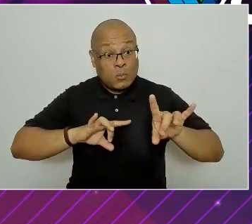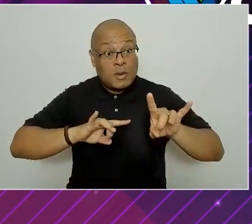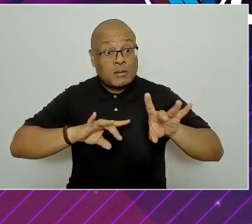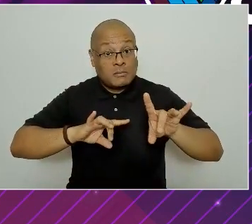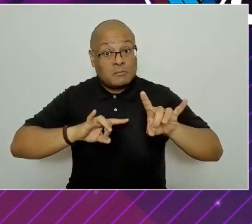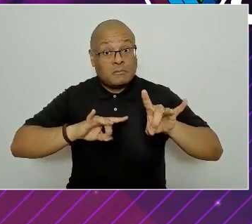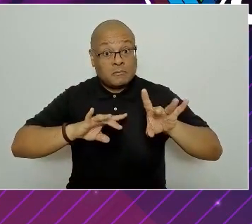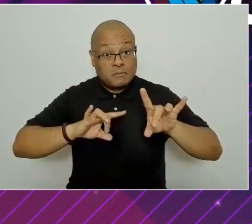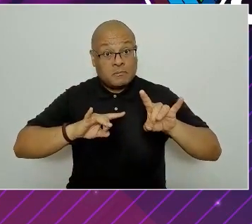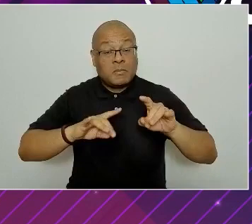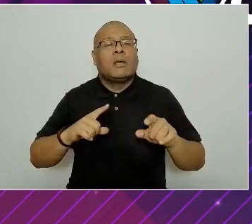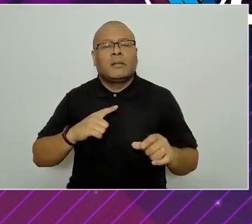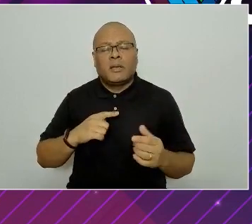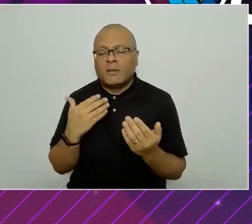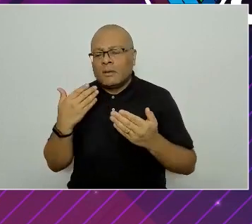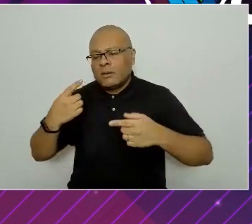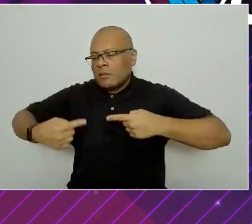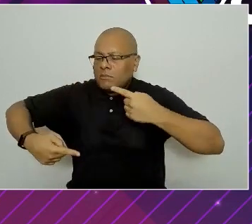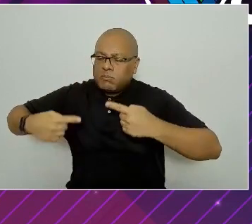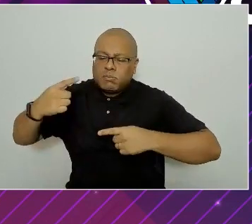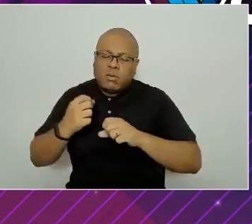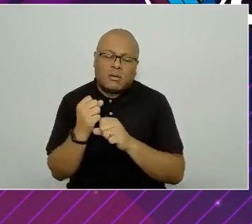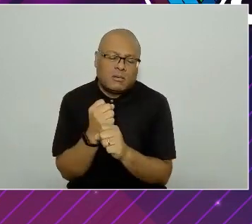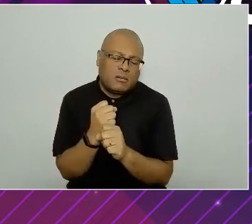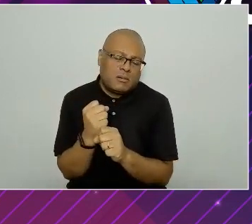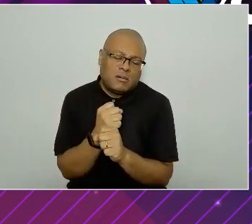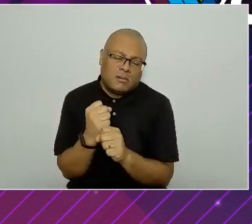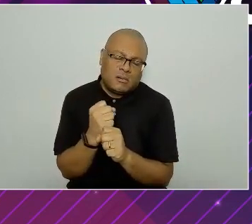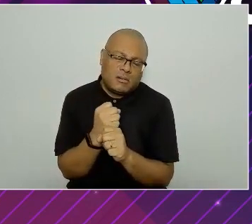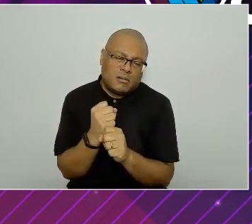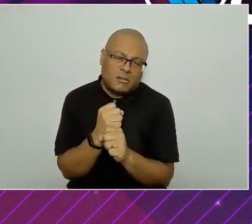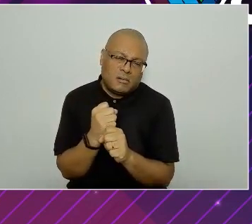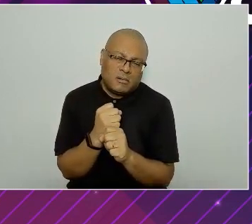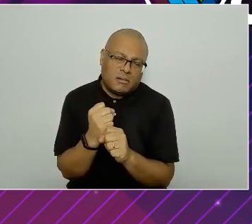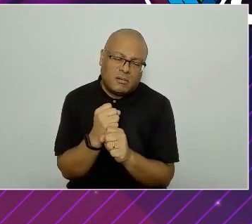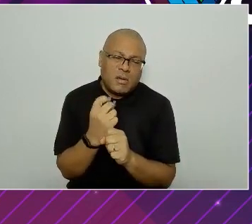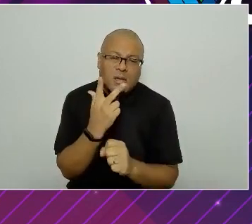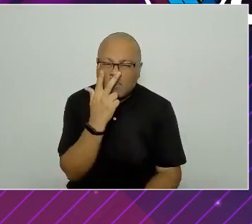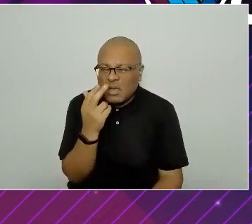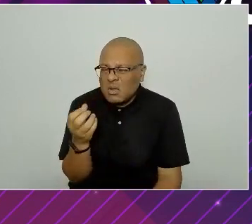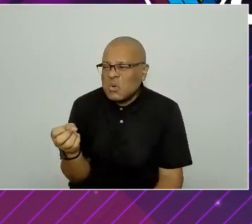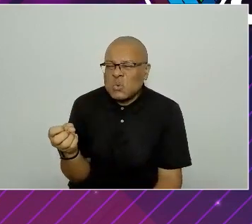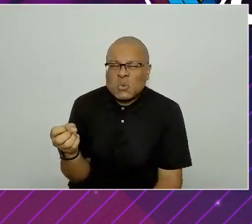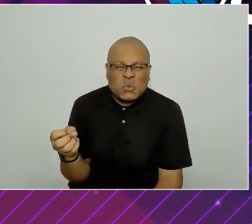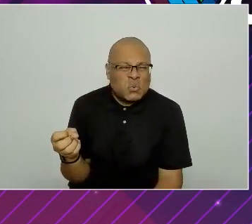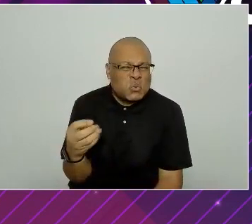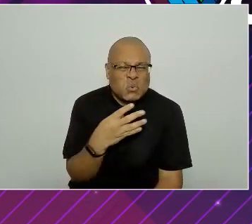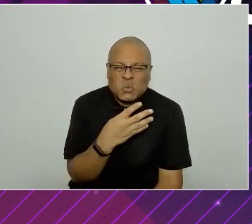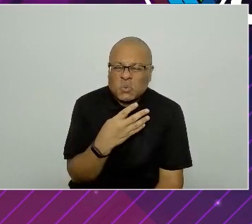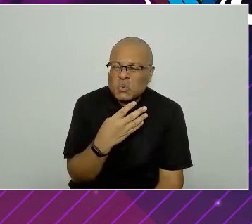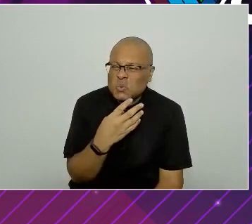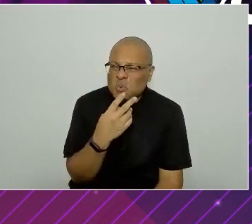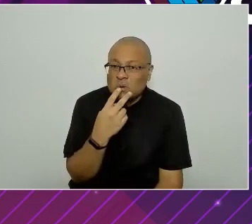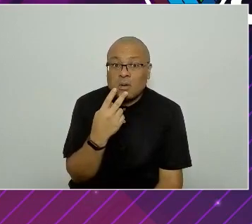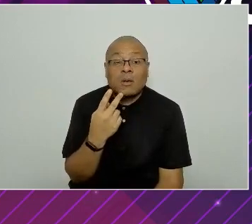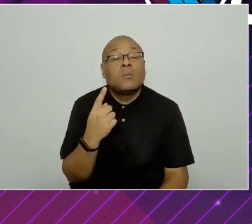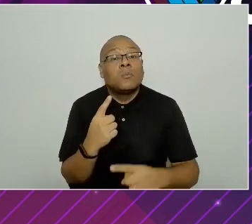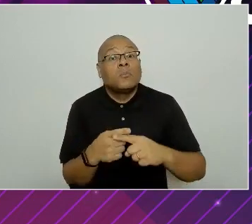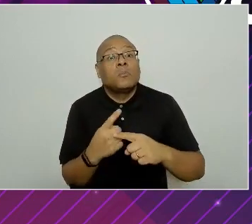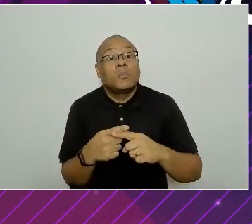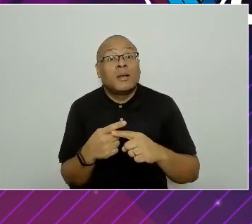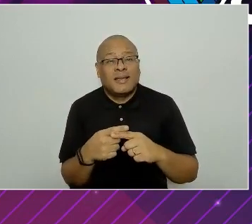ela foi debatida faz muito tempo. Eu sei que pode parecer um pouco atual para a gente, visto que redes neurais